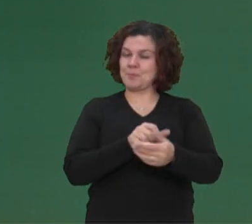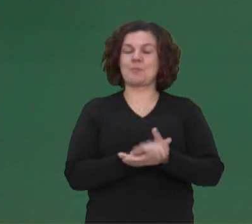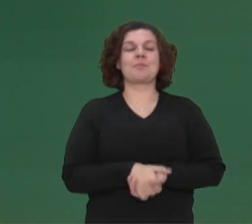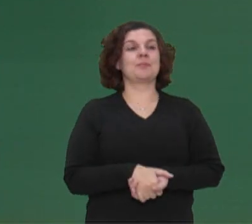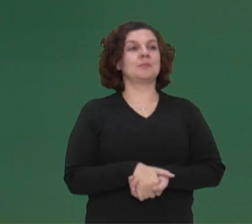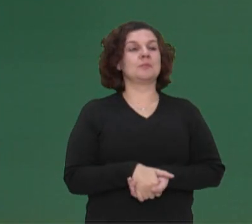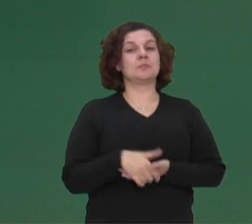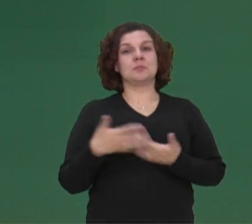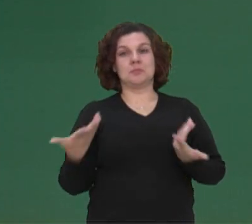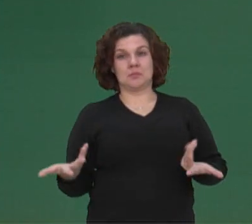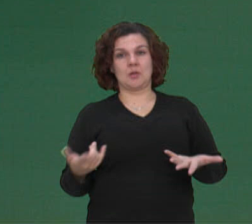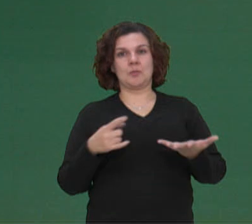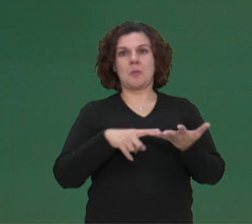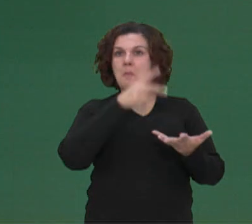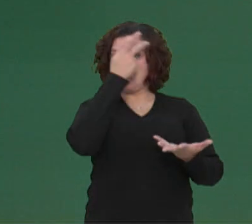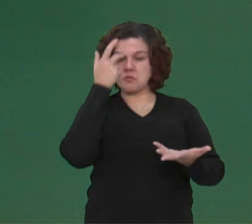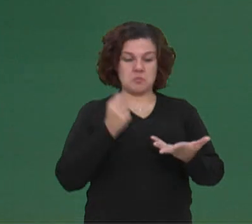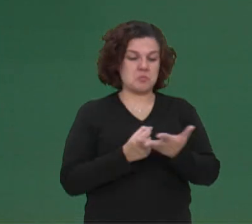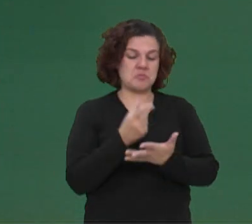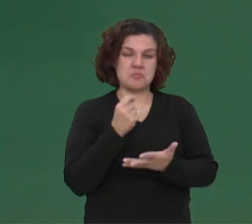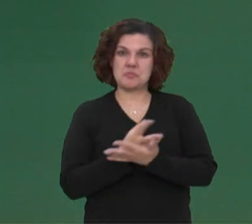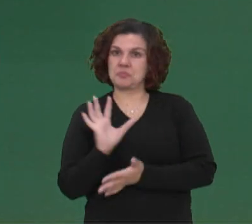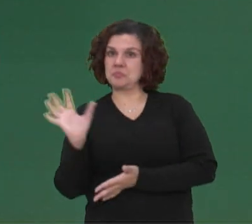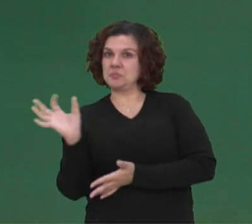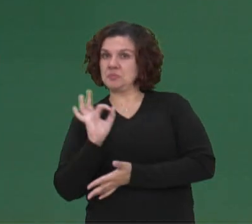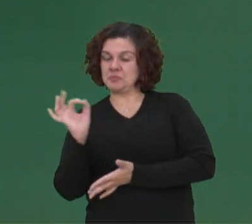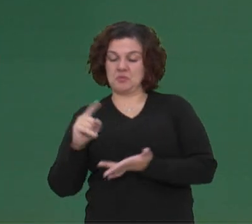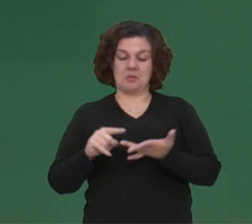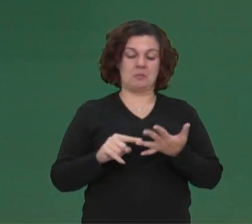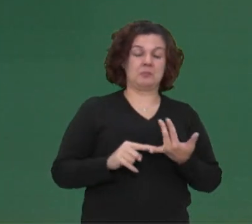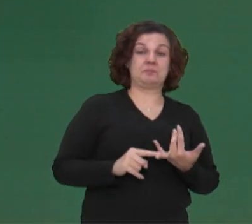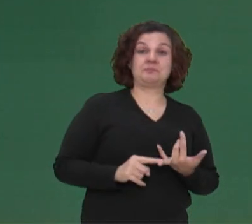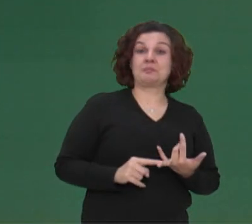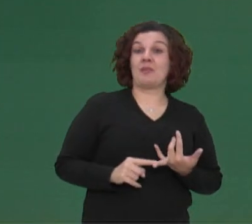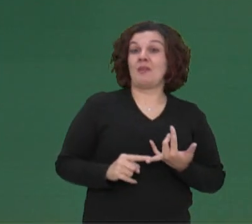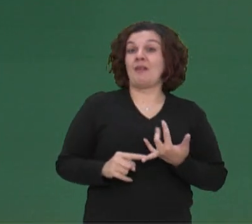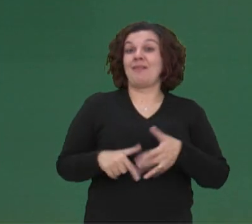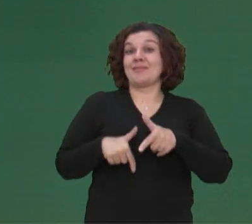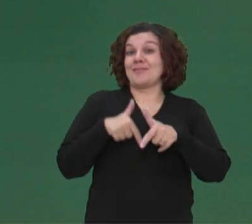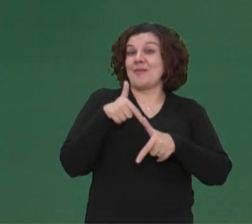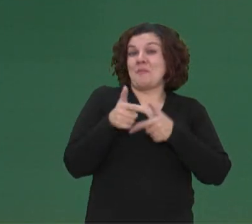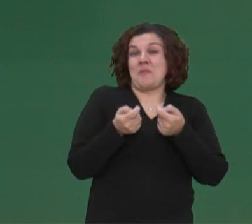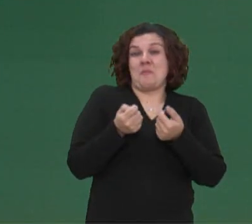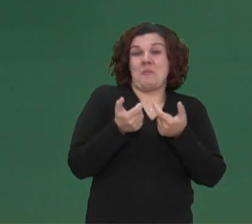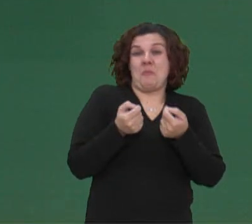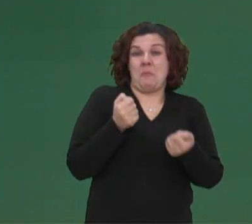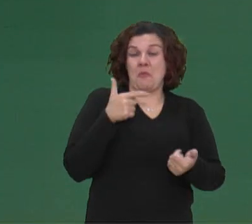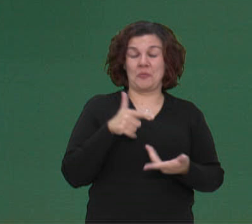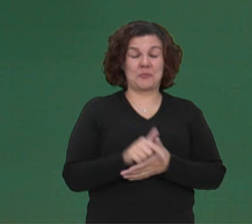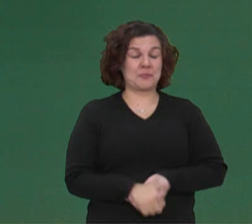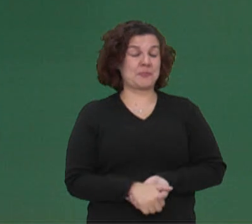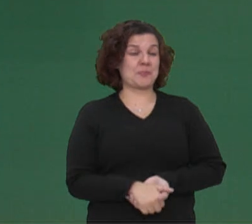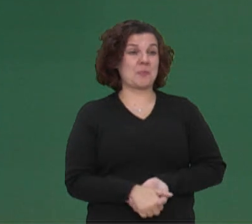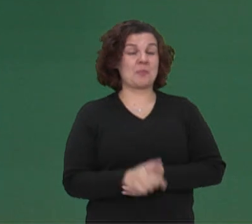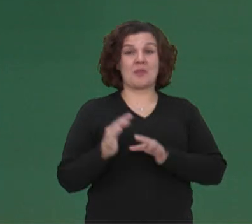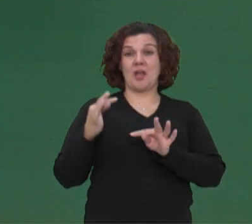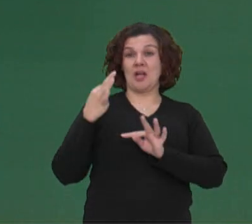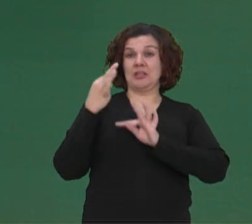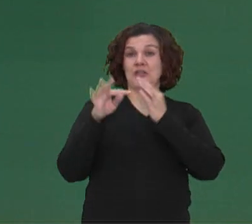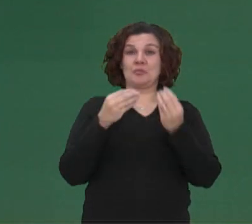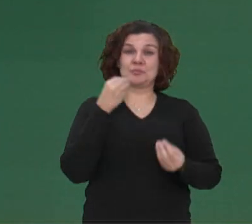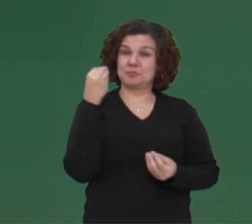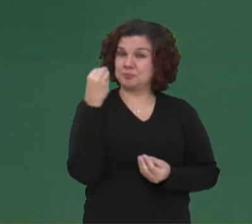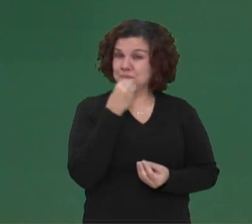Veja, nicho de mercado não tem, mão de obra pouco qualificada, nível de desenvolvimento